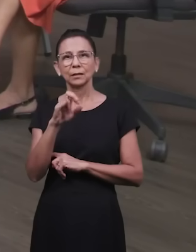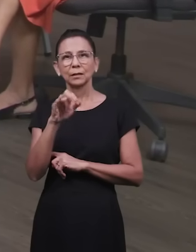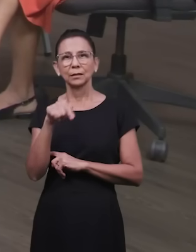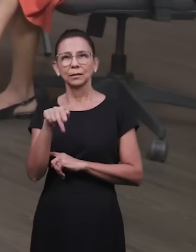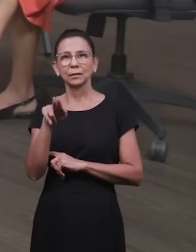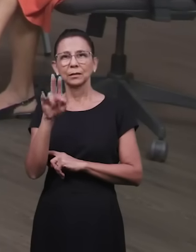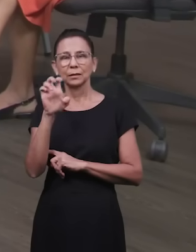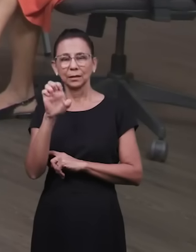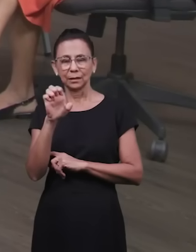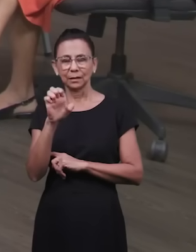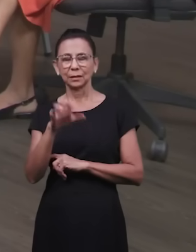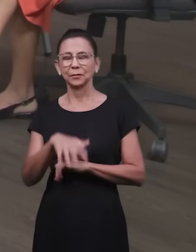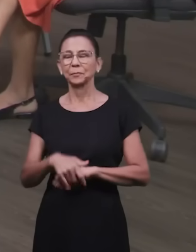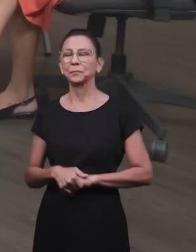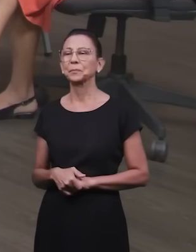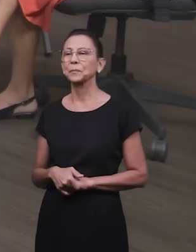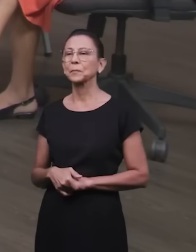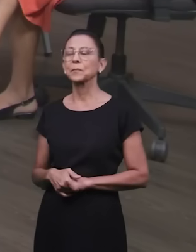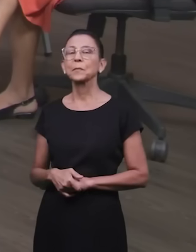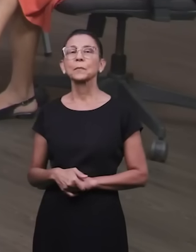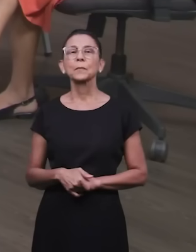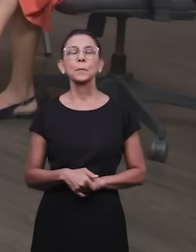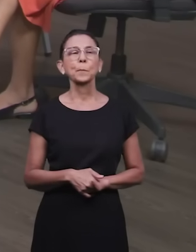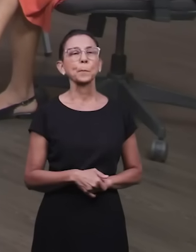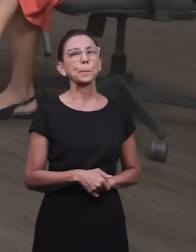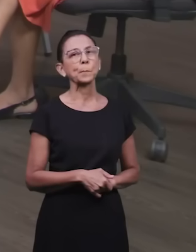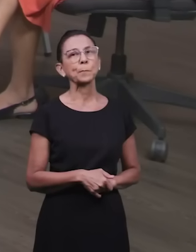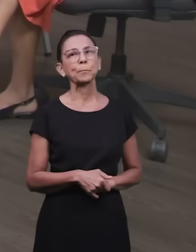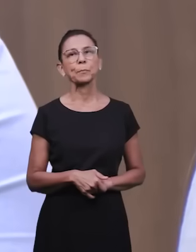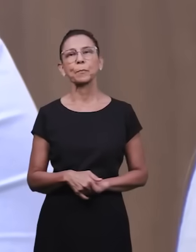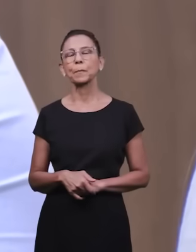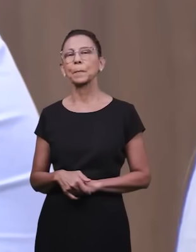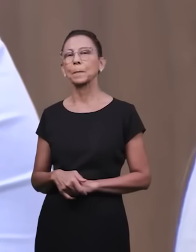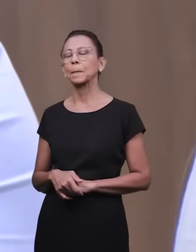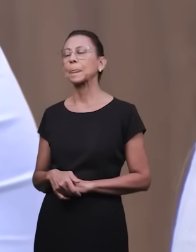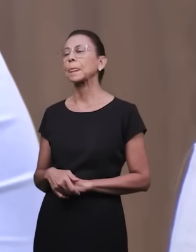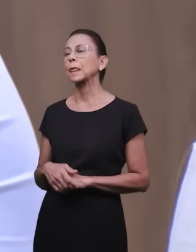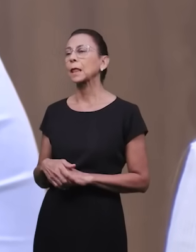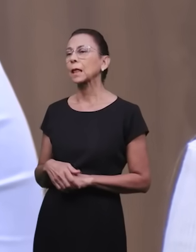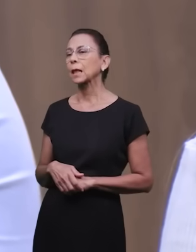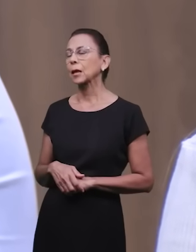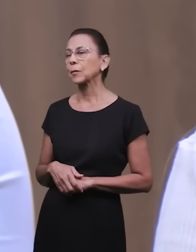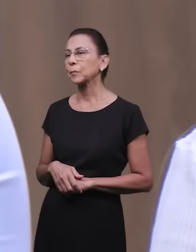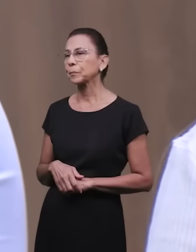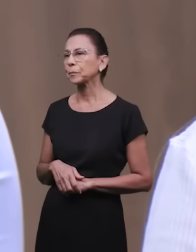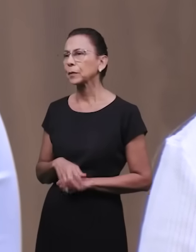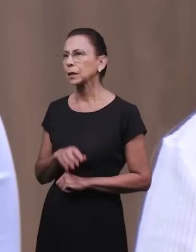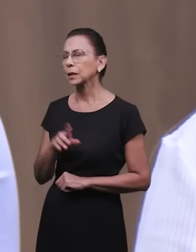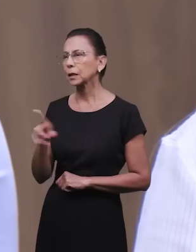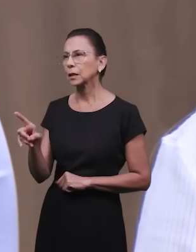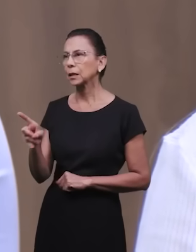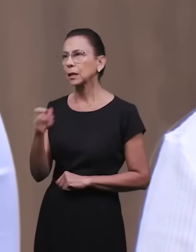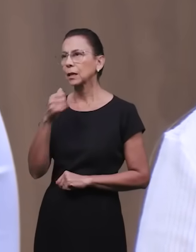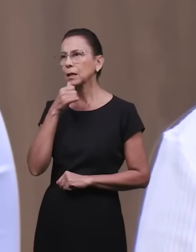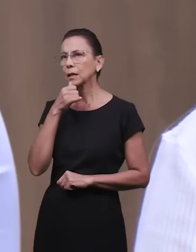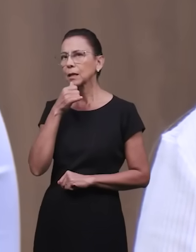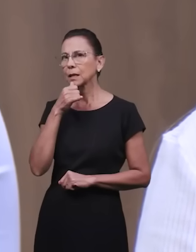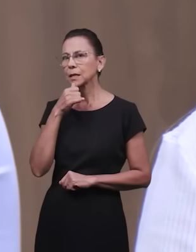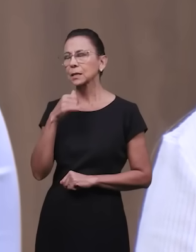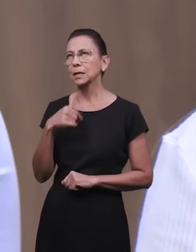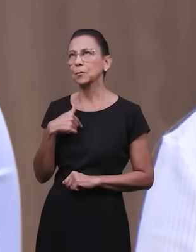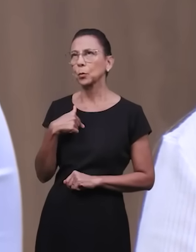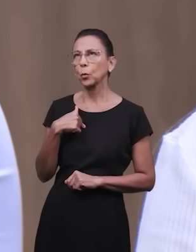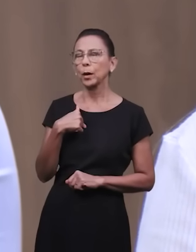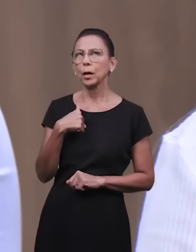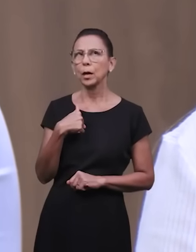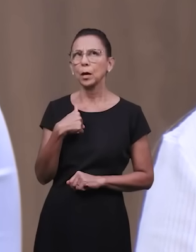ele. Andressa, e quando é uma situação que a gente até domina? Por exemplo, eu já